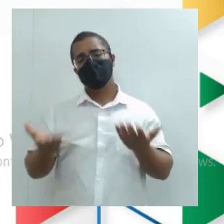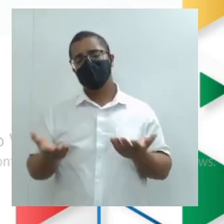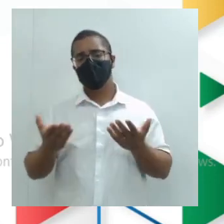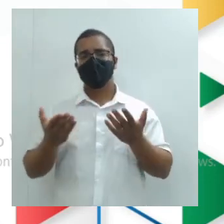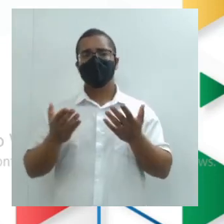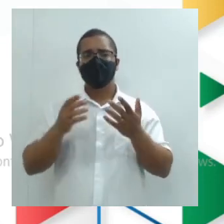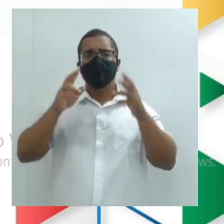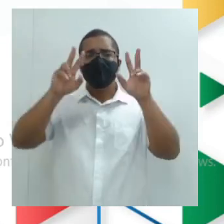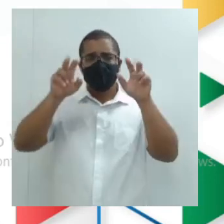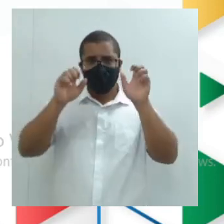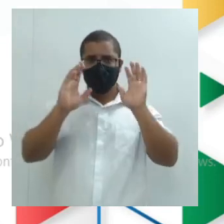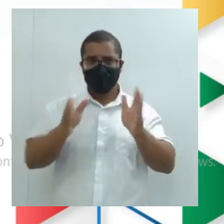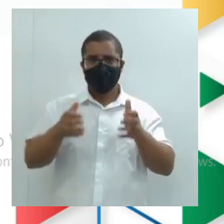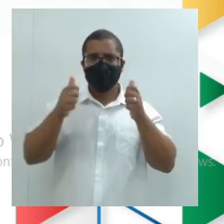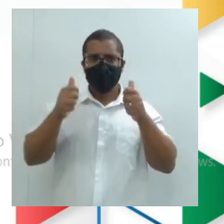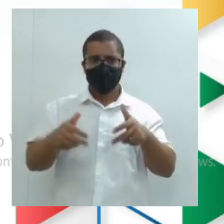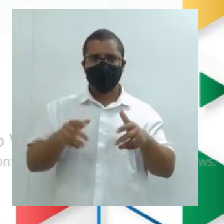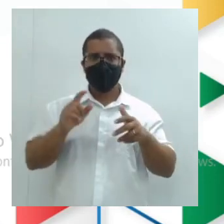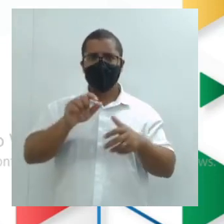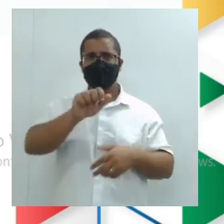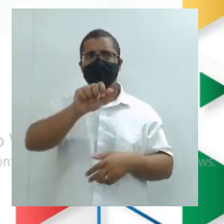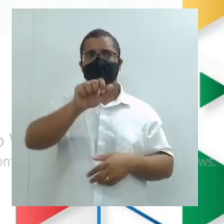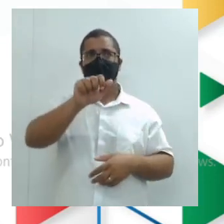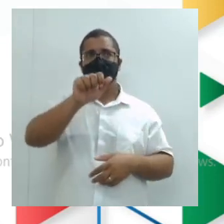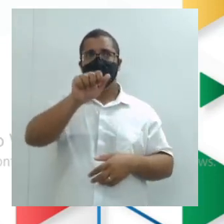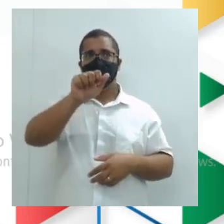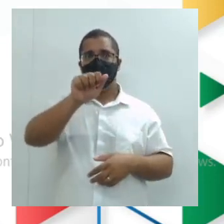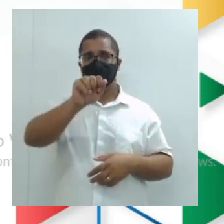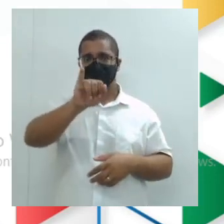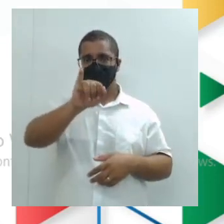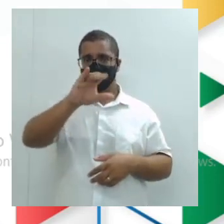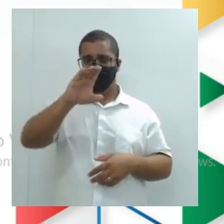isso, são os icebergs. São aquelas